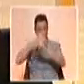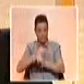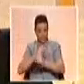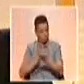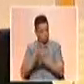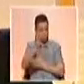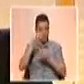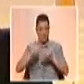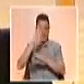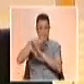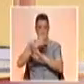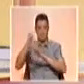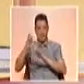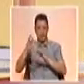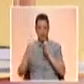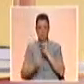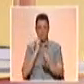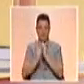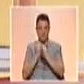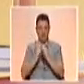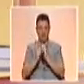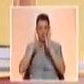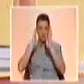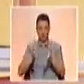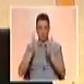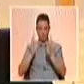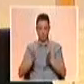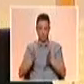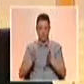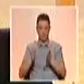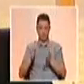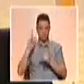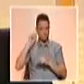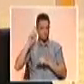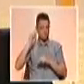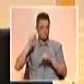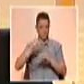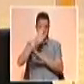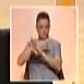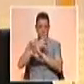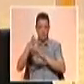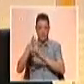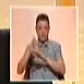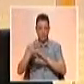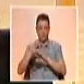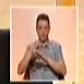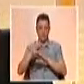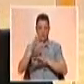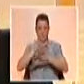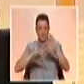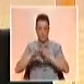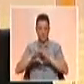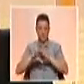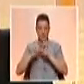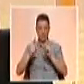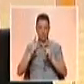de planeamento. E estes planos, temos os planos no papel, não é? Temos os planos no papel. Estão essencialmente, o que estes planos procuraram fazer foi